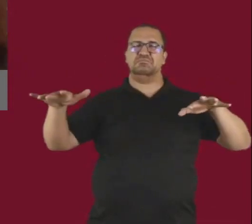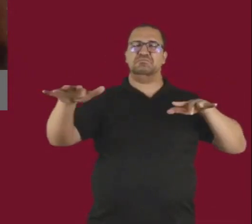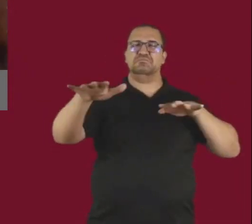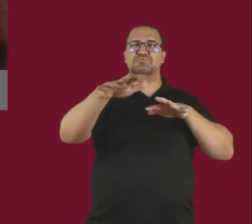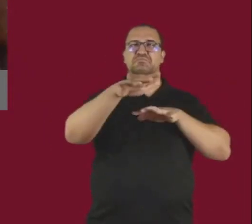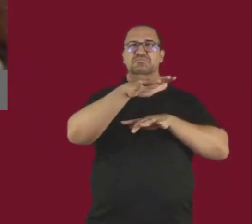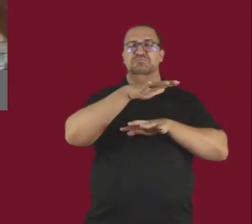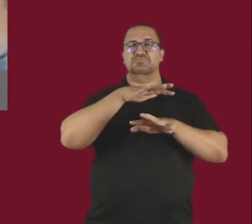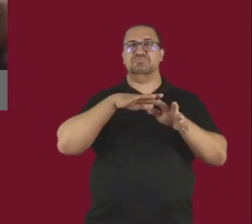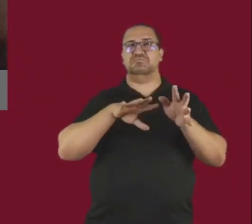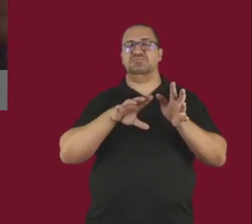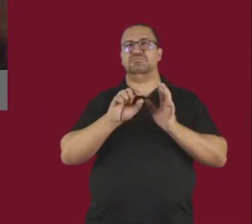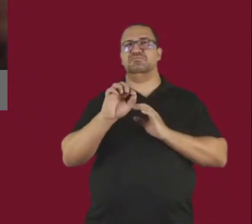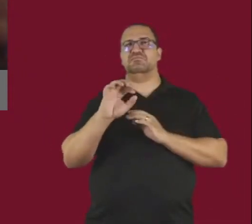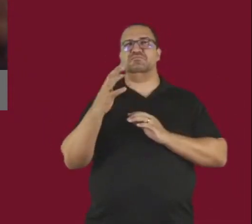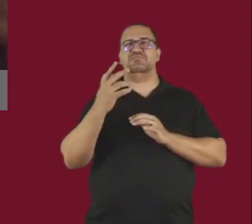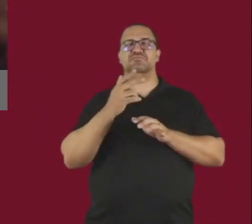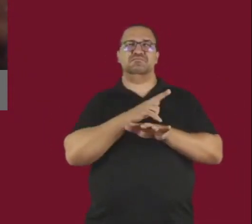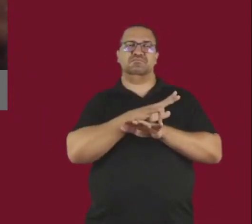e destruído